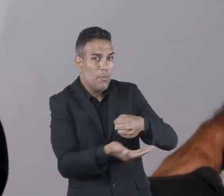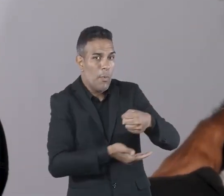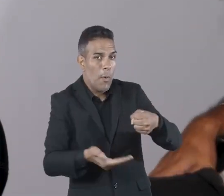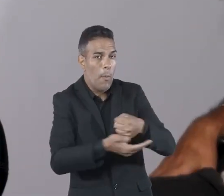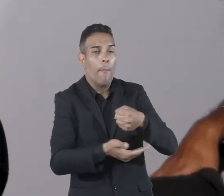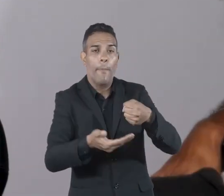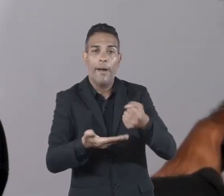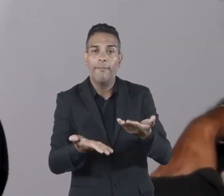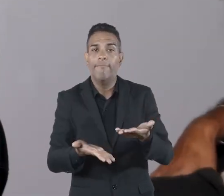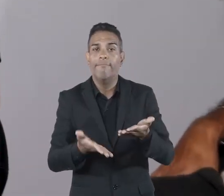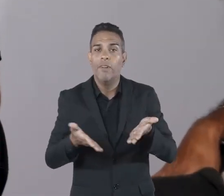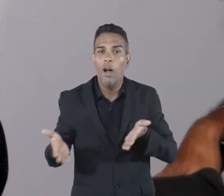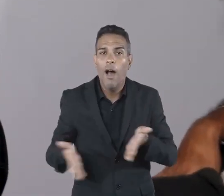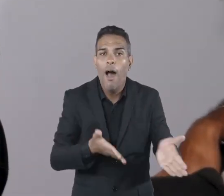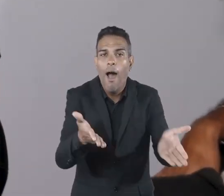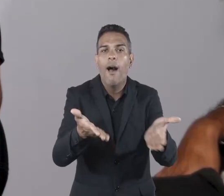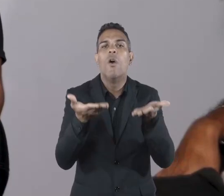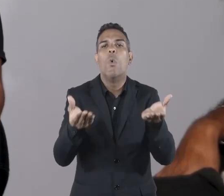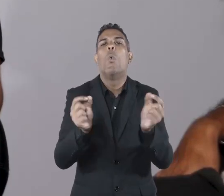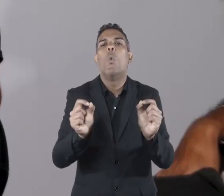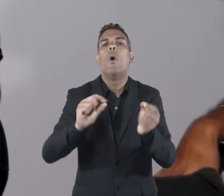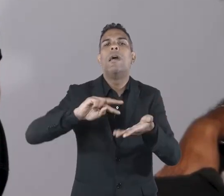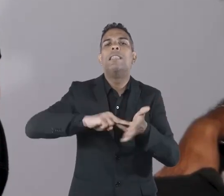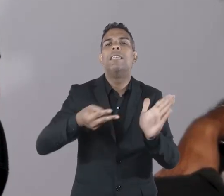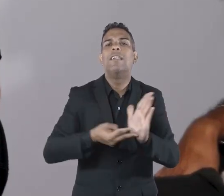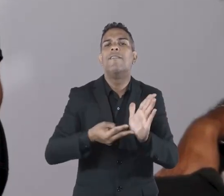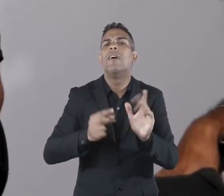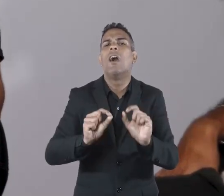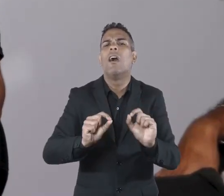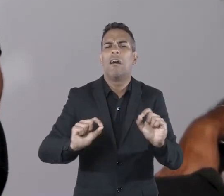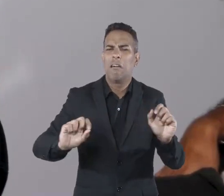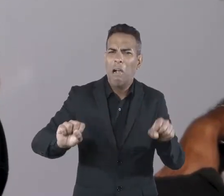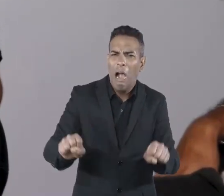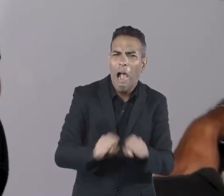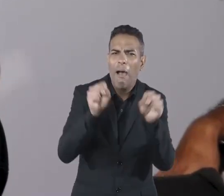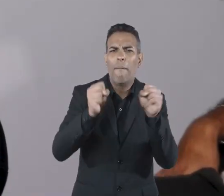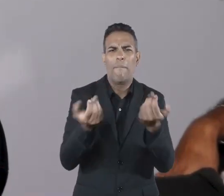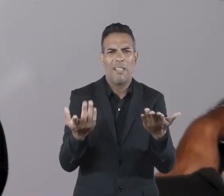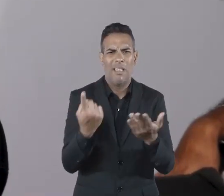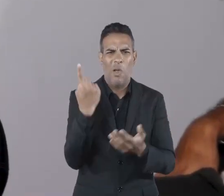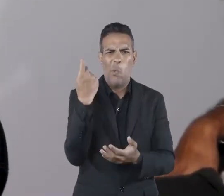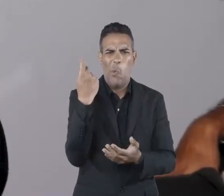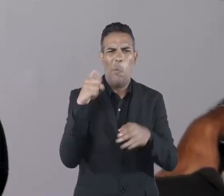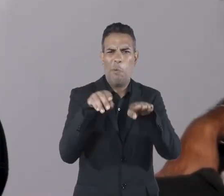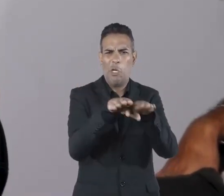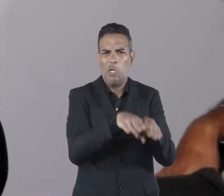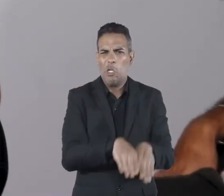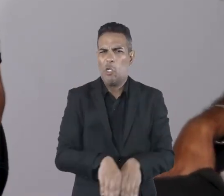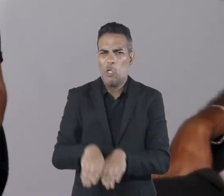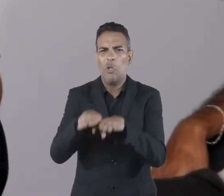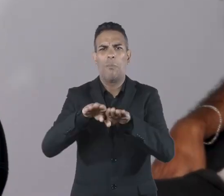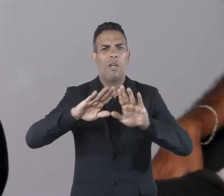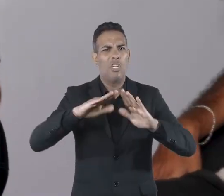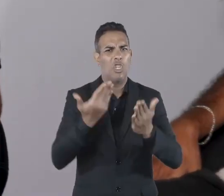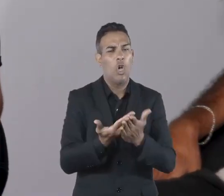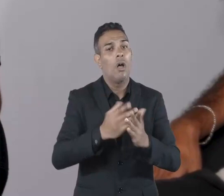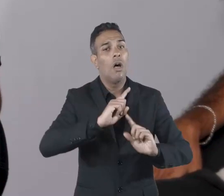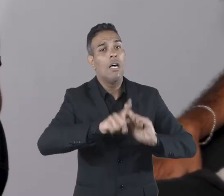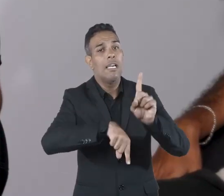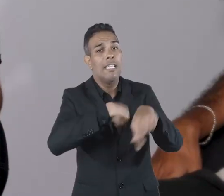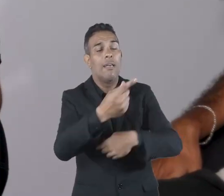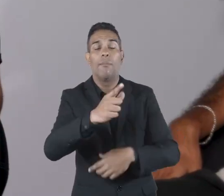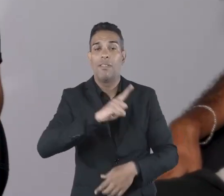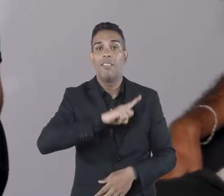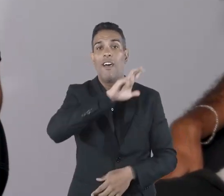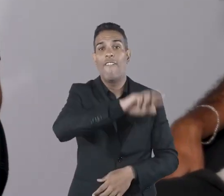nossa formação inicial, ela caminha por essa desconstrução do que é uma ideia da única sala de aula que existe, porque existem